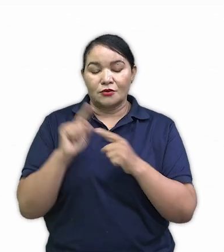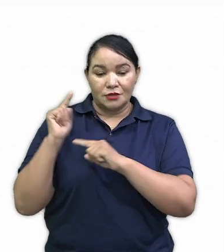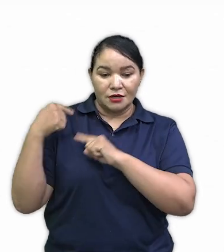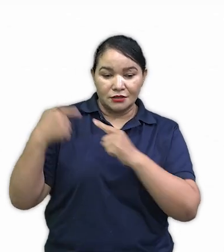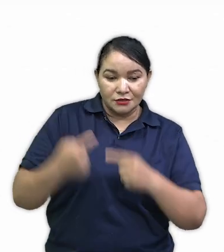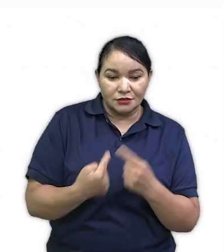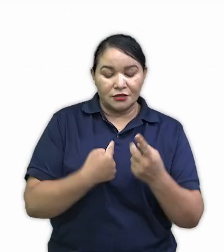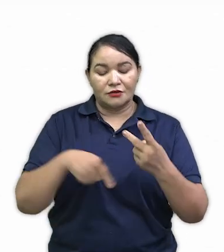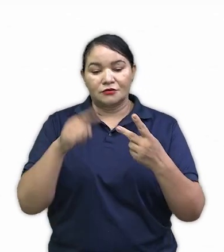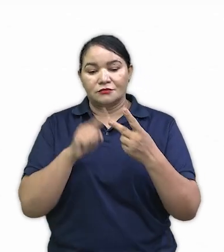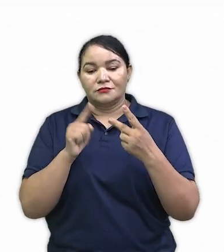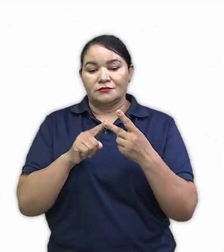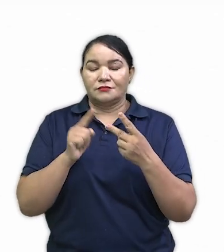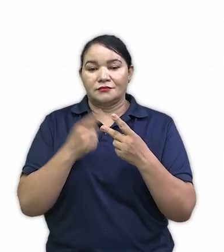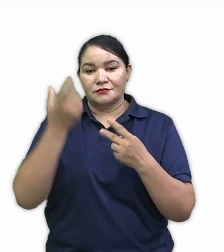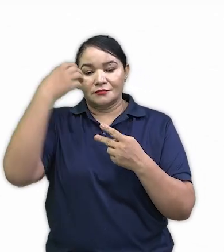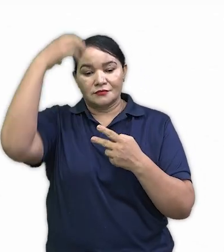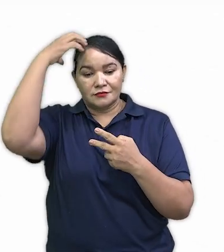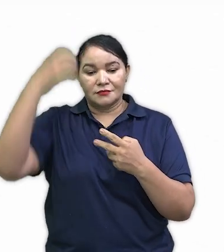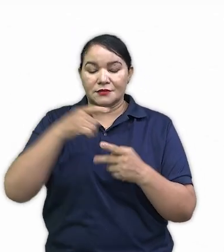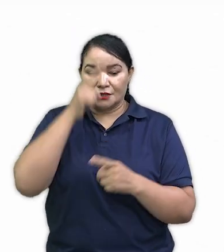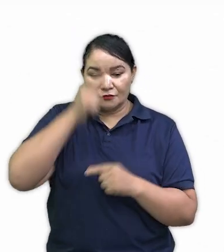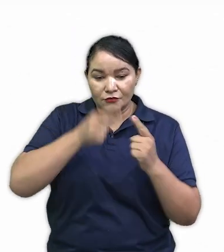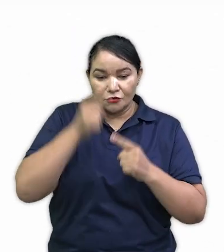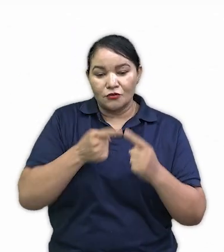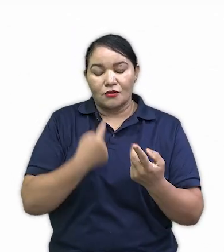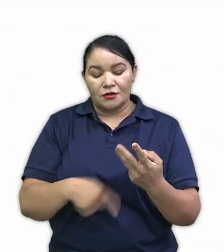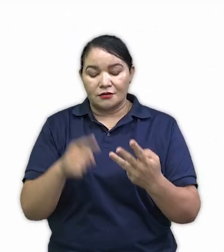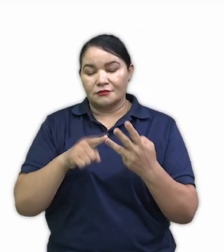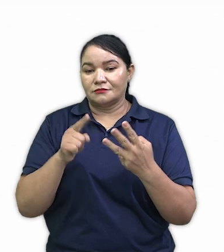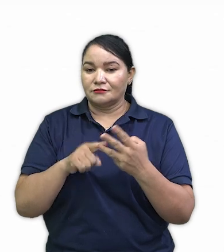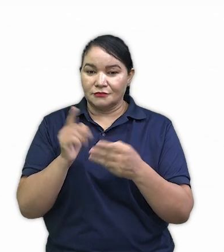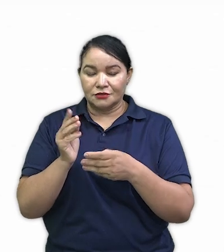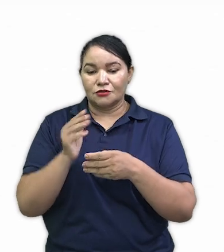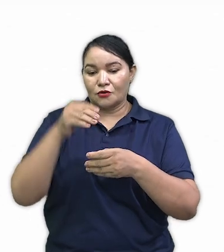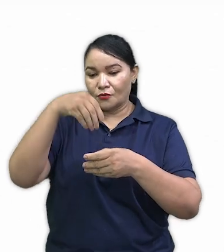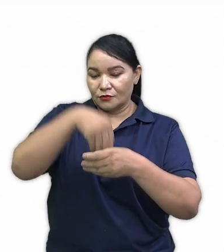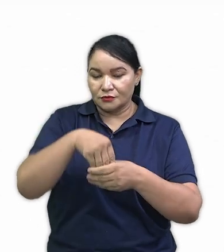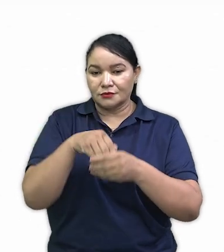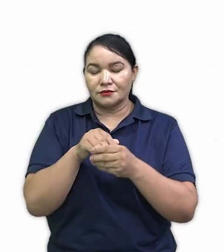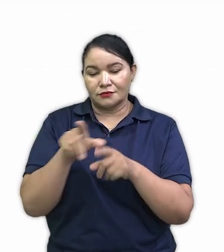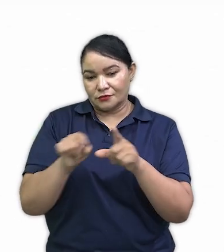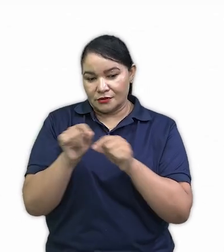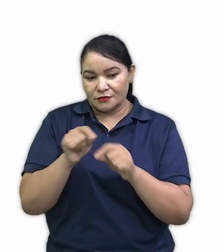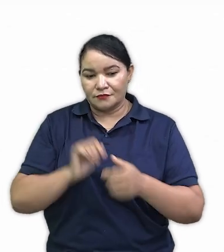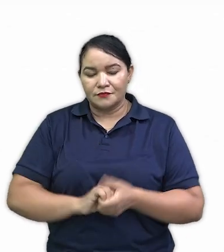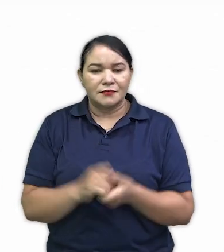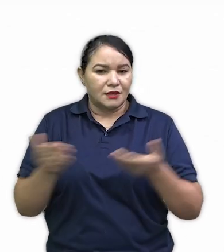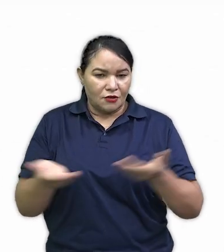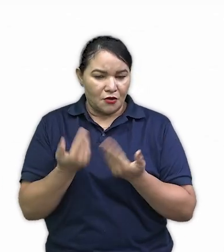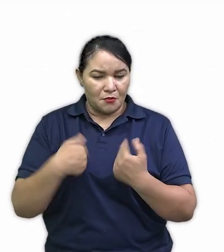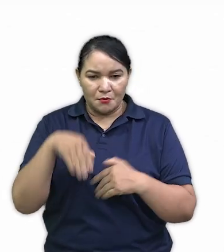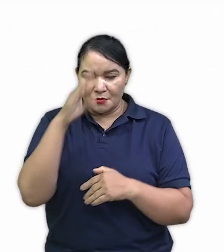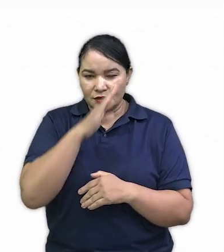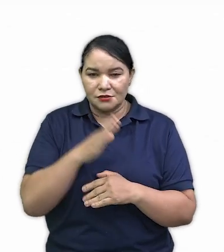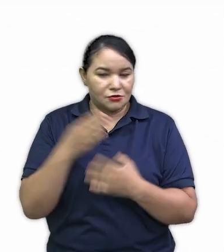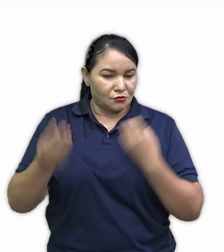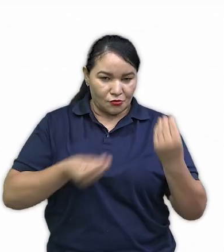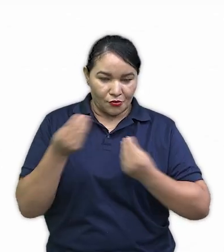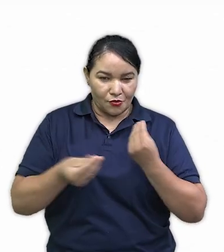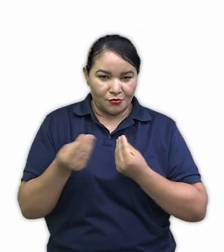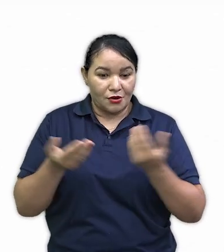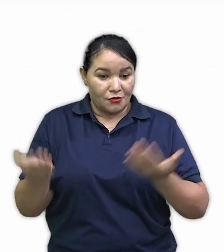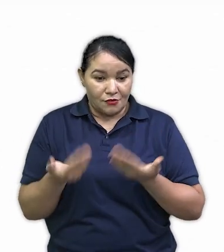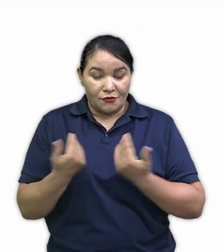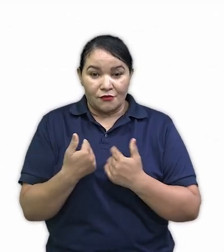e de consenso. Aqui no Brasil, como é que as coisas funcionaram? Vamos ver aí como é que funcionaram? Olha só, nós